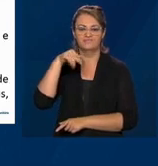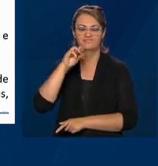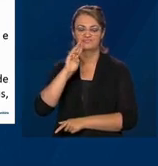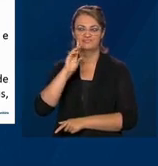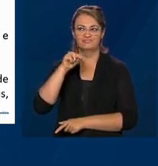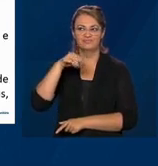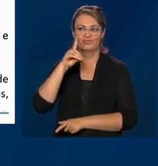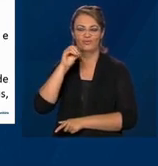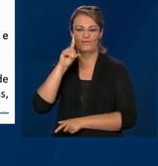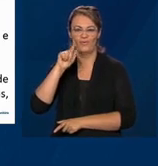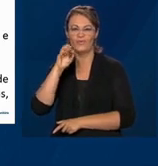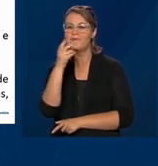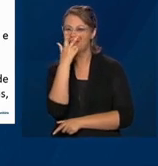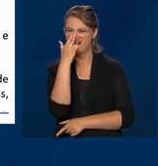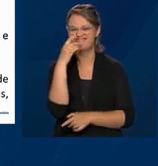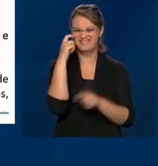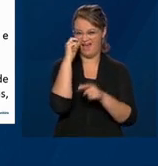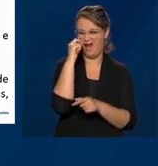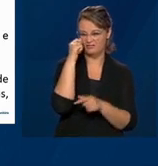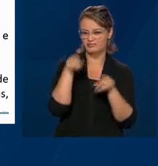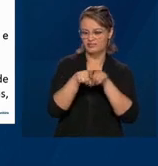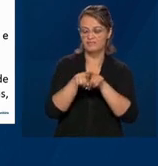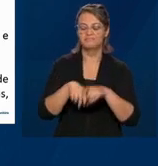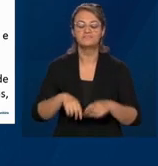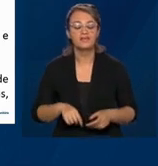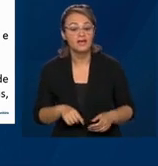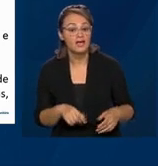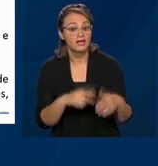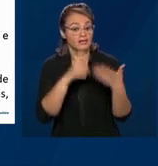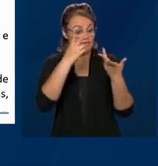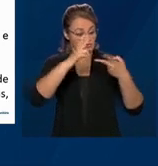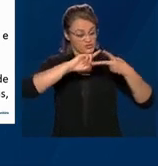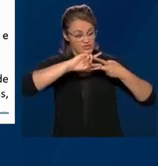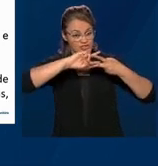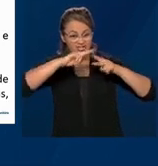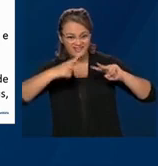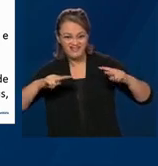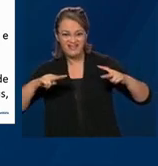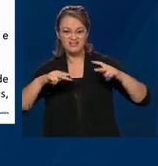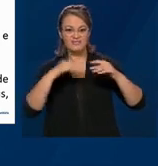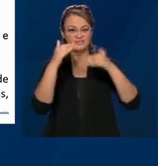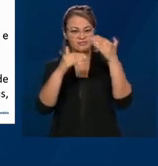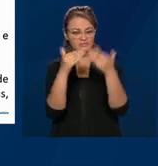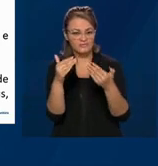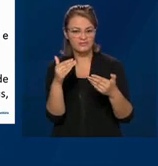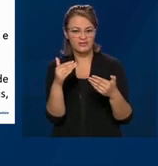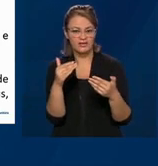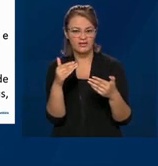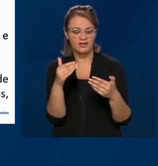E aí, com o sequenciamento genético que foi